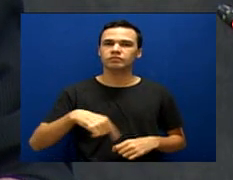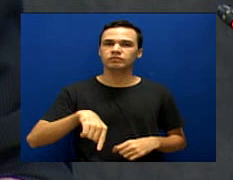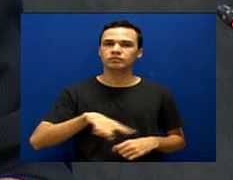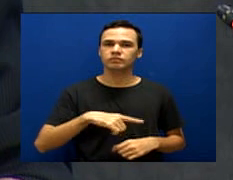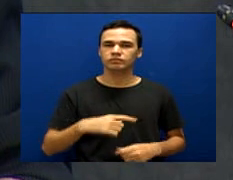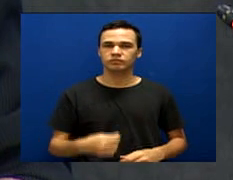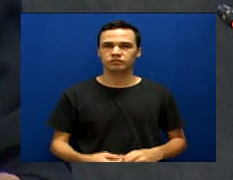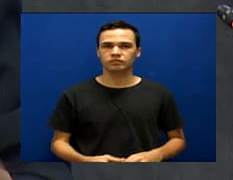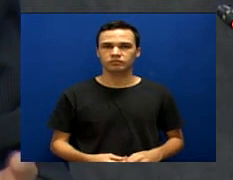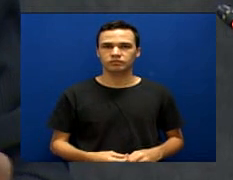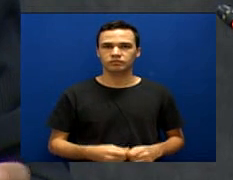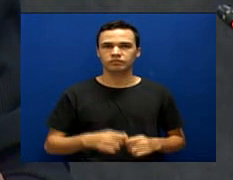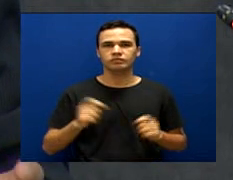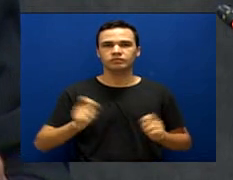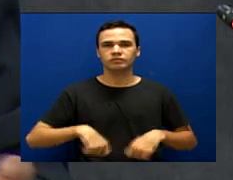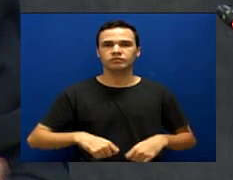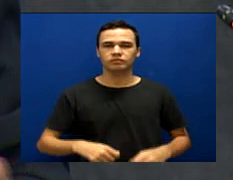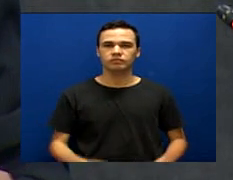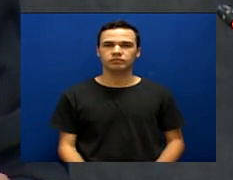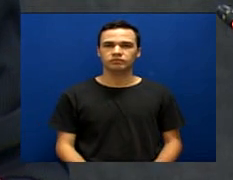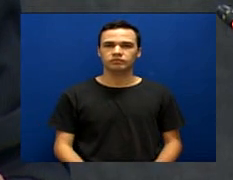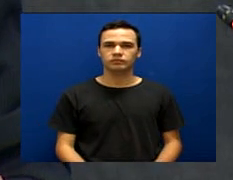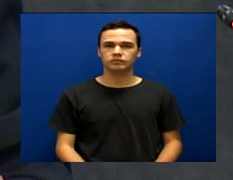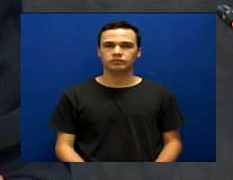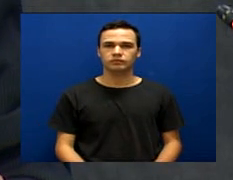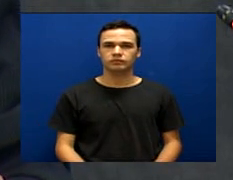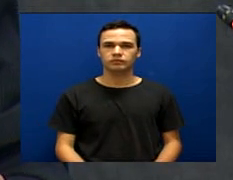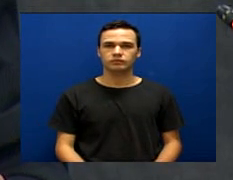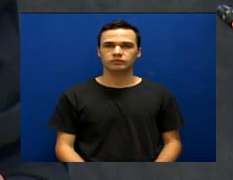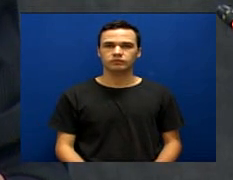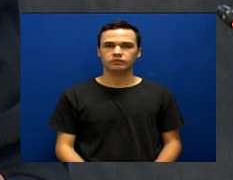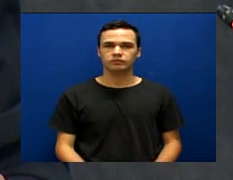verdade, acho que para até dar